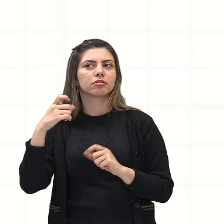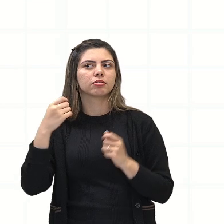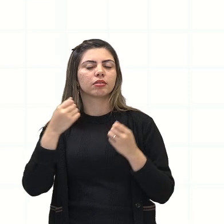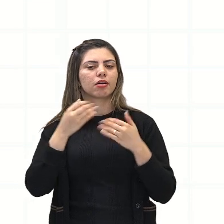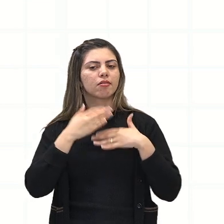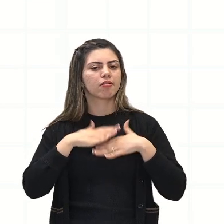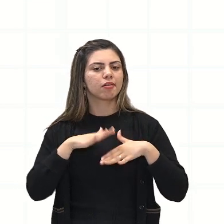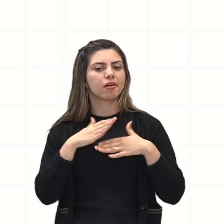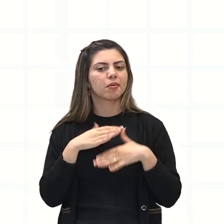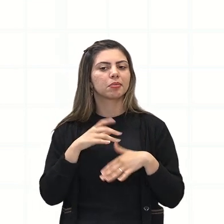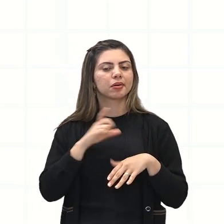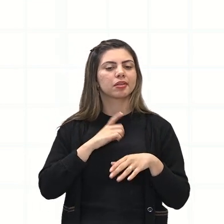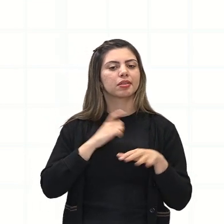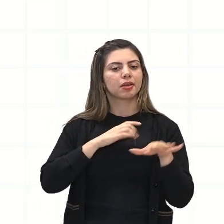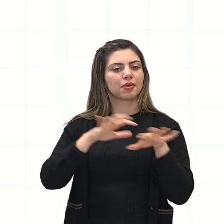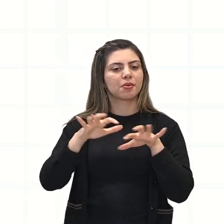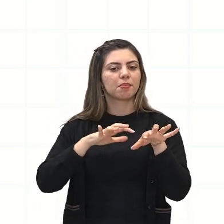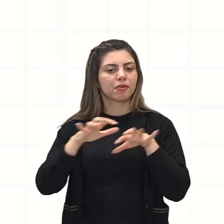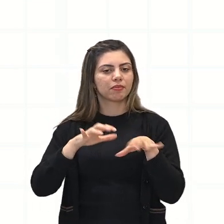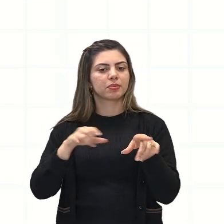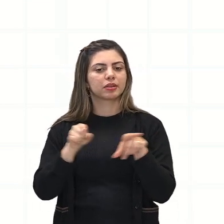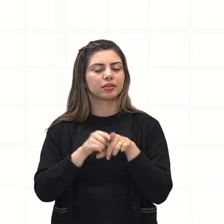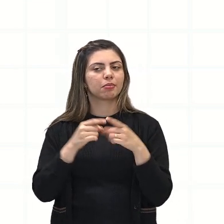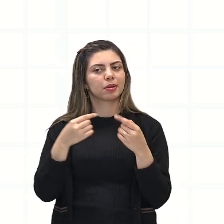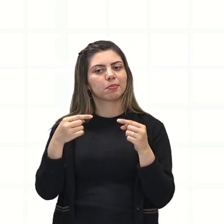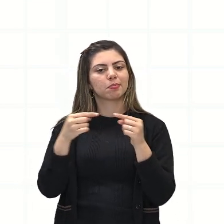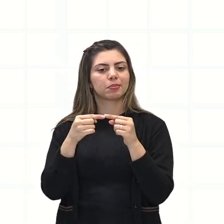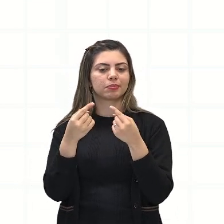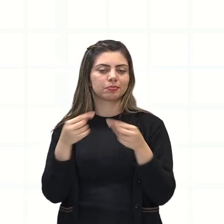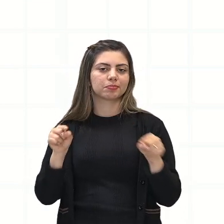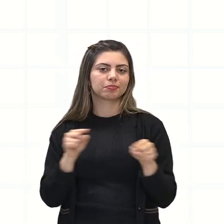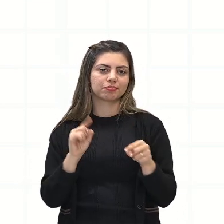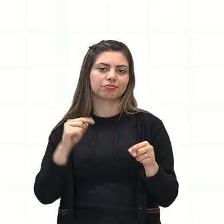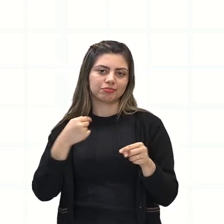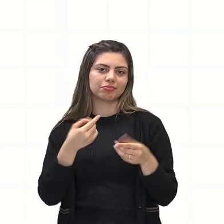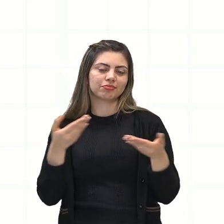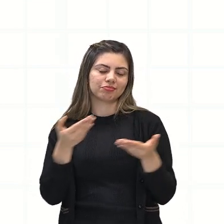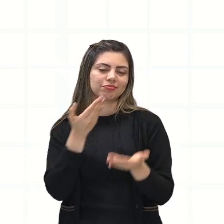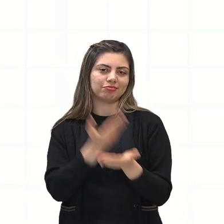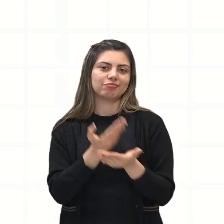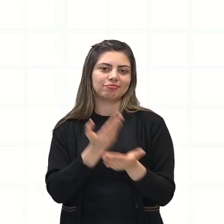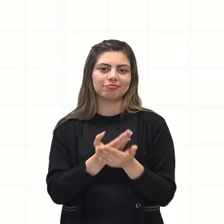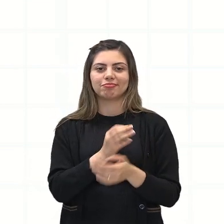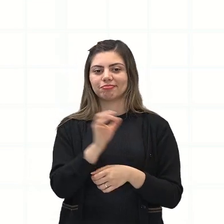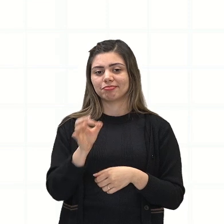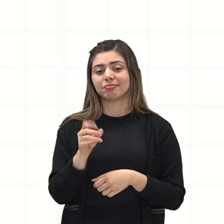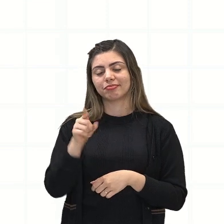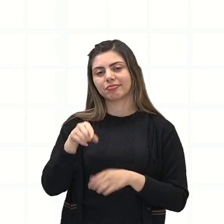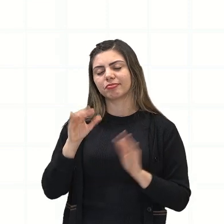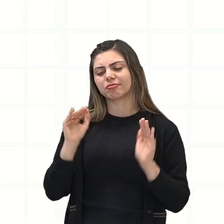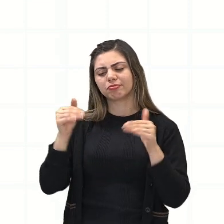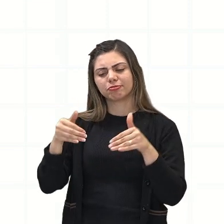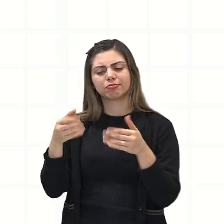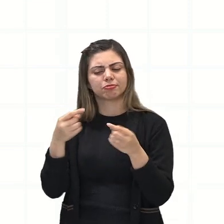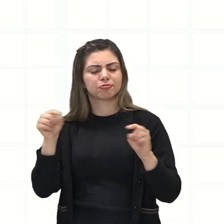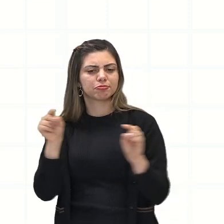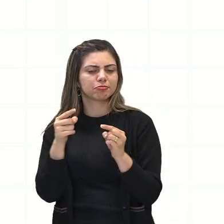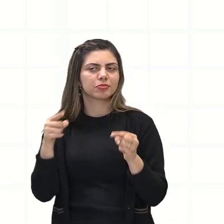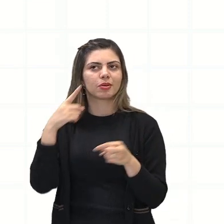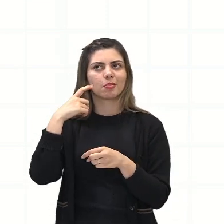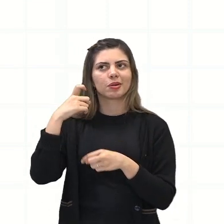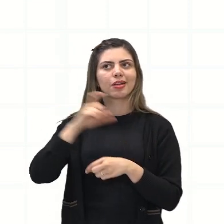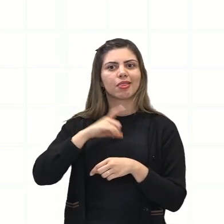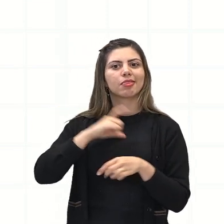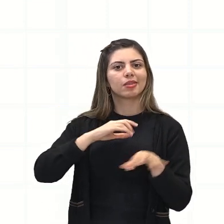sonoridade, ritmo e musicalidade. É isso que a gente está vendo bastante na nossa aula de hoje, a musicalidade, efeitos sonoros, esse